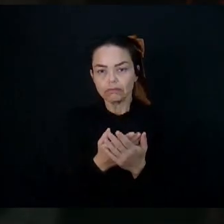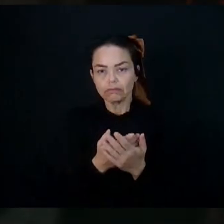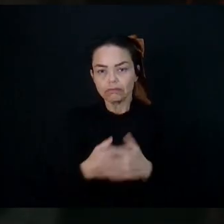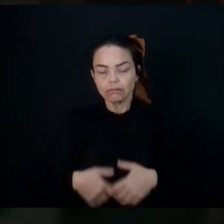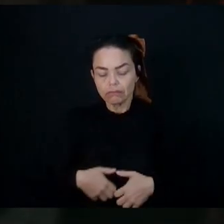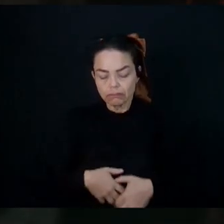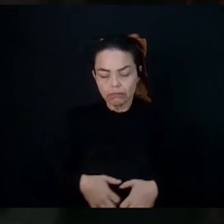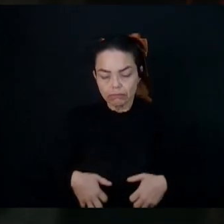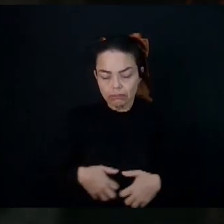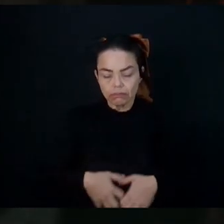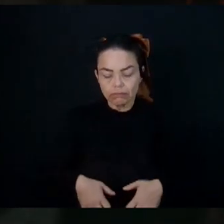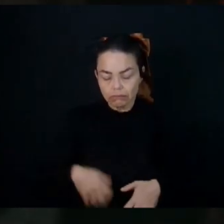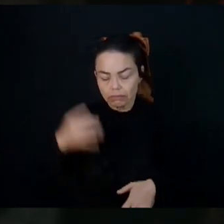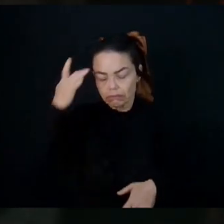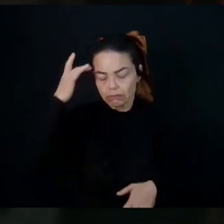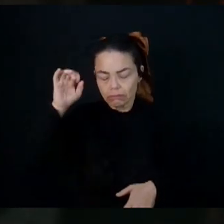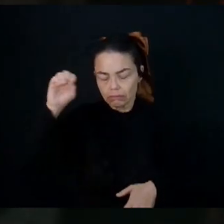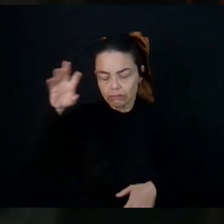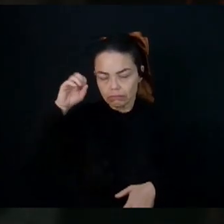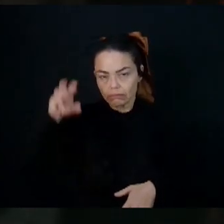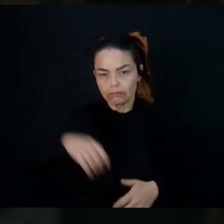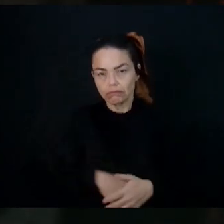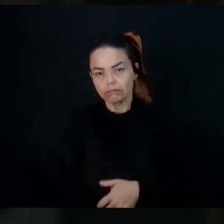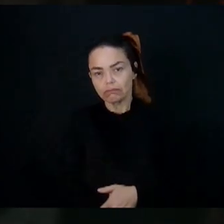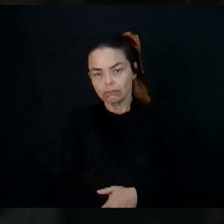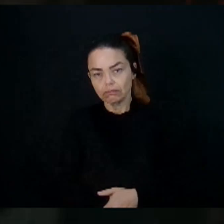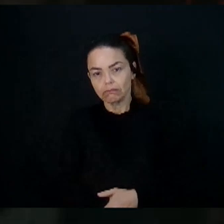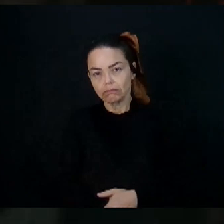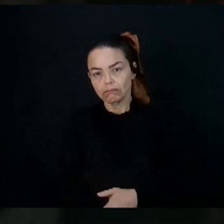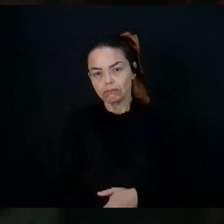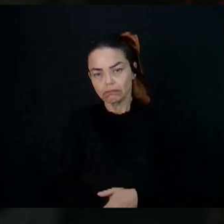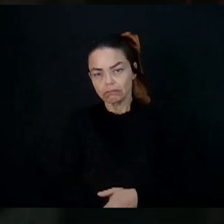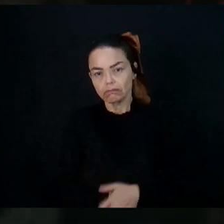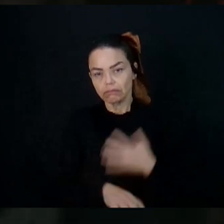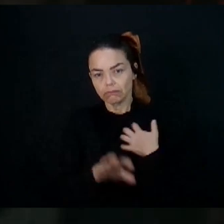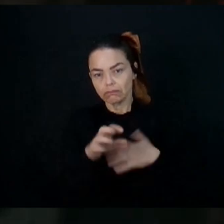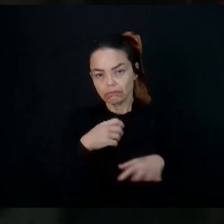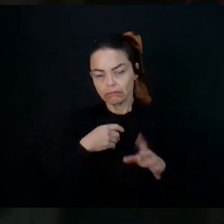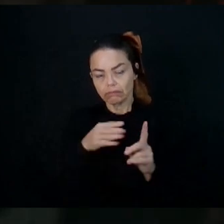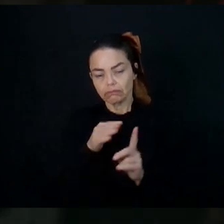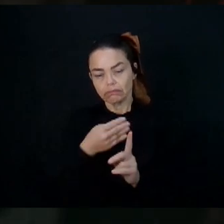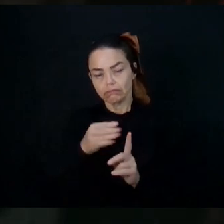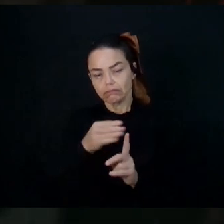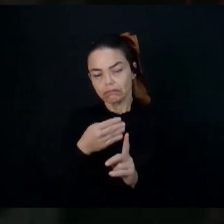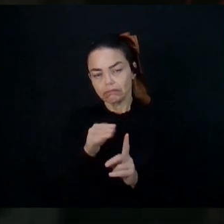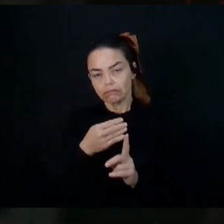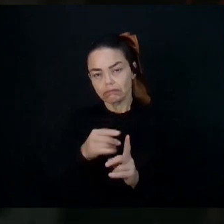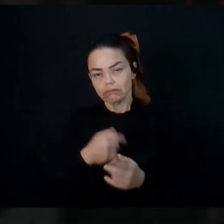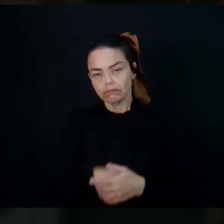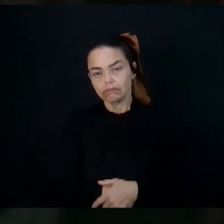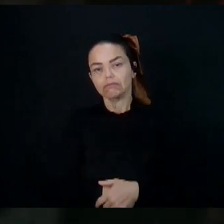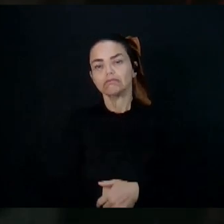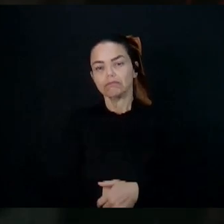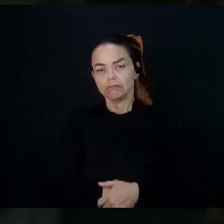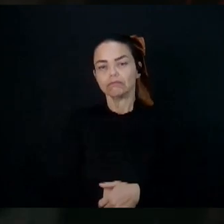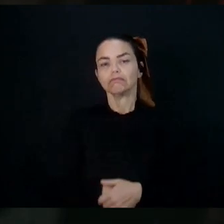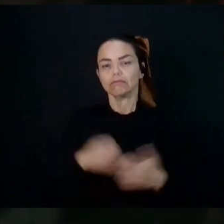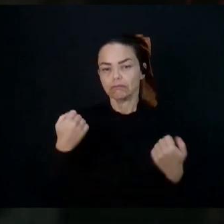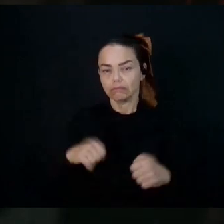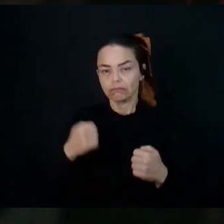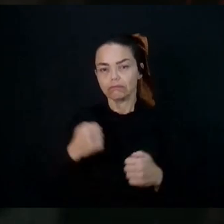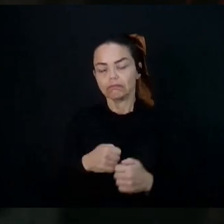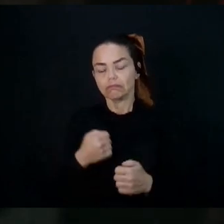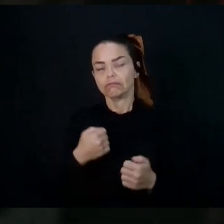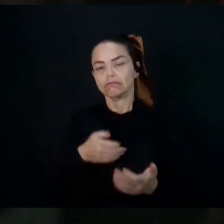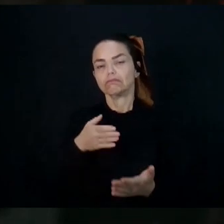com dor de cabeça. Aí ela se coloca ali como frágil, né? Mesmo assim, a gente precisa impor os limites,